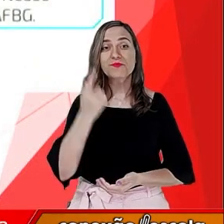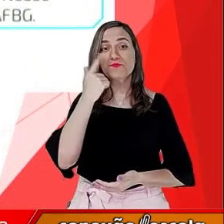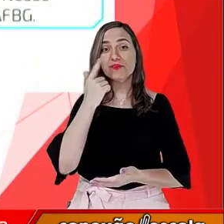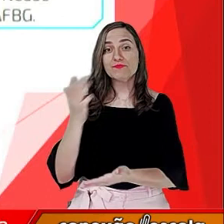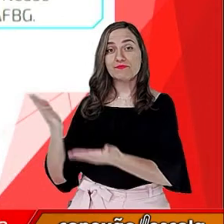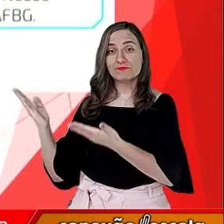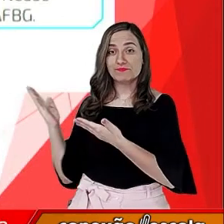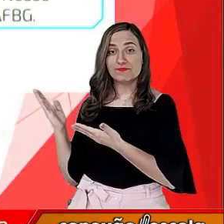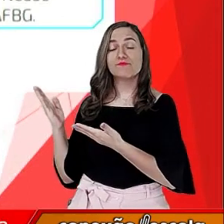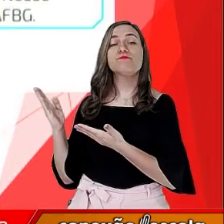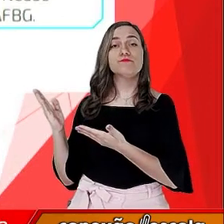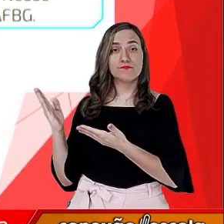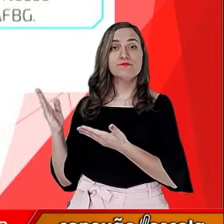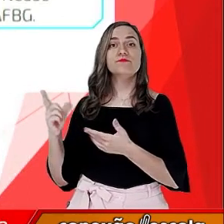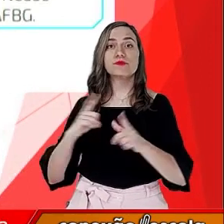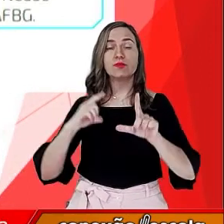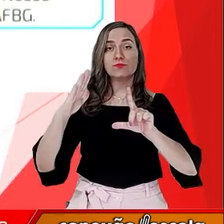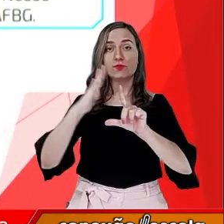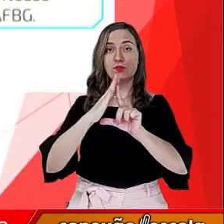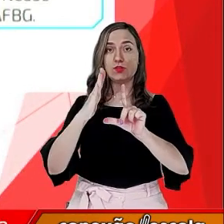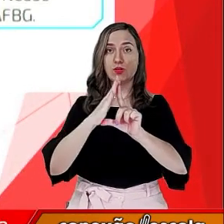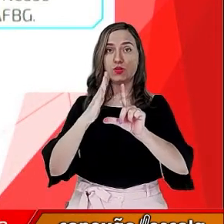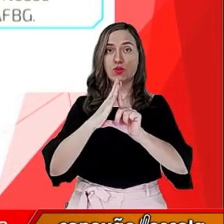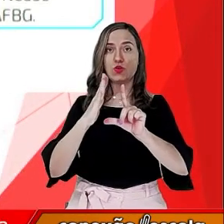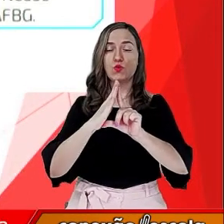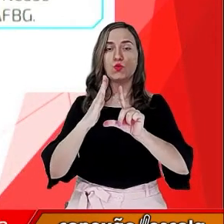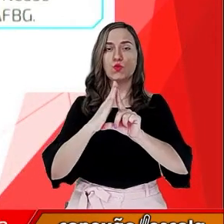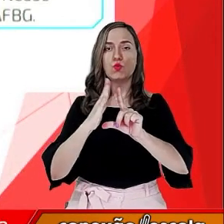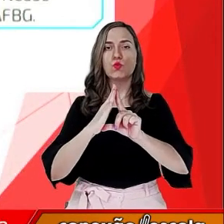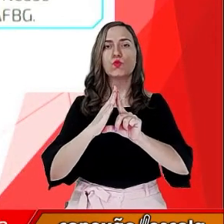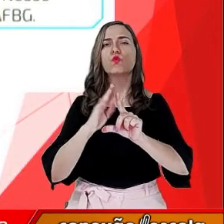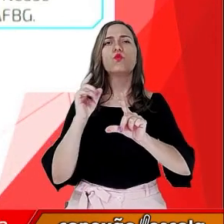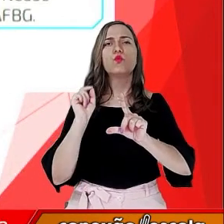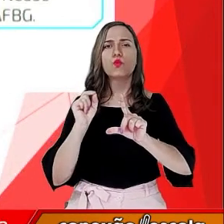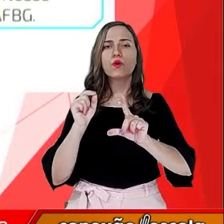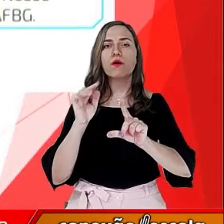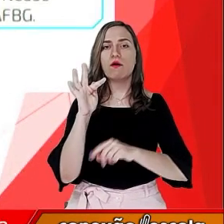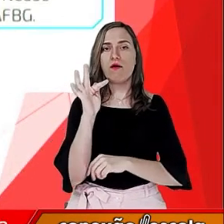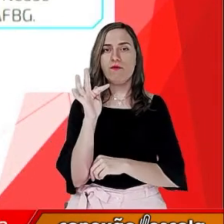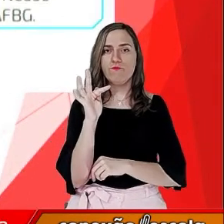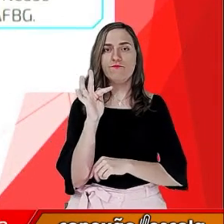Aqui nós temos um triângulo grandão, que é o triângulo